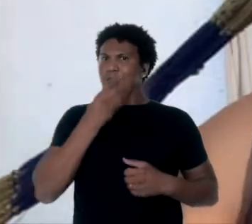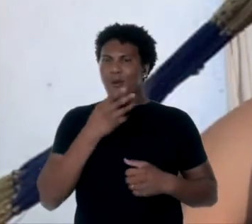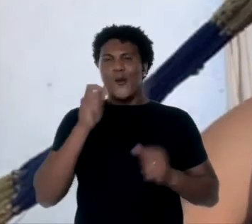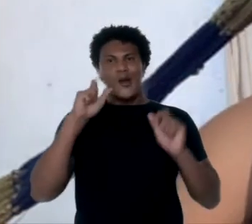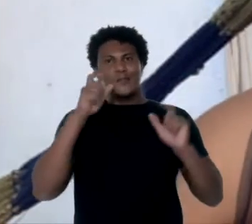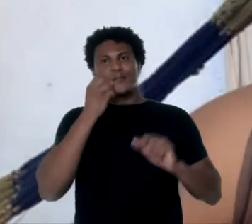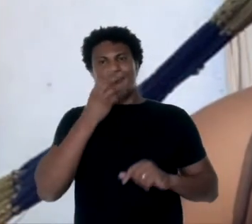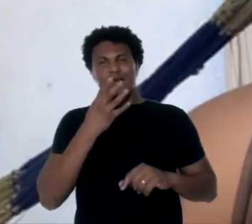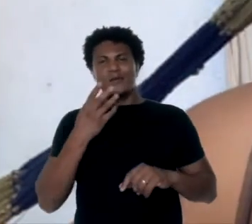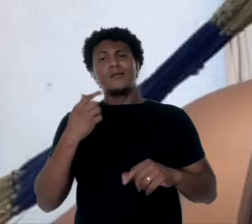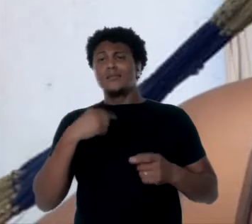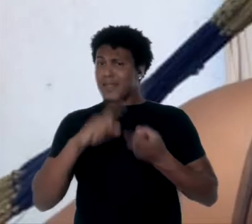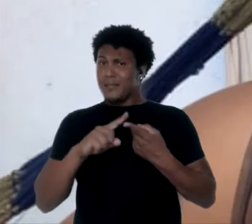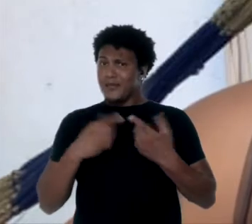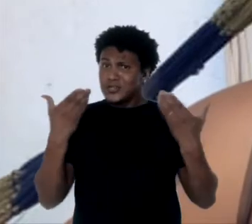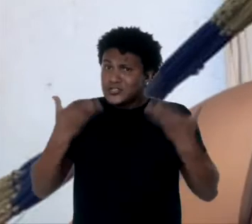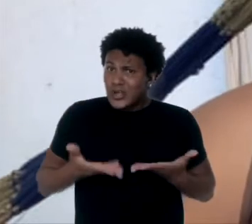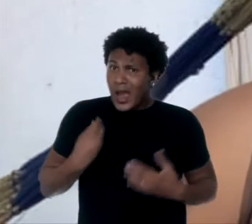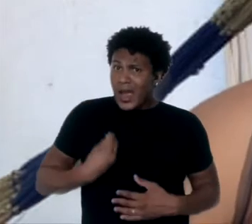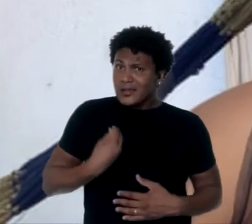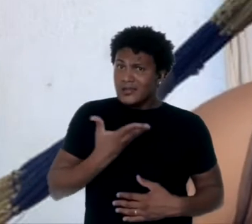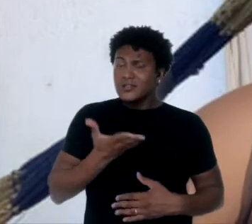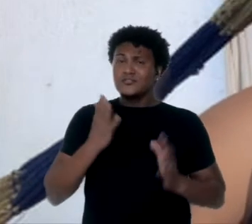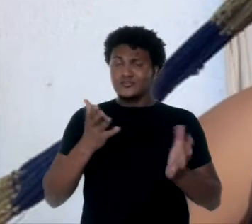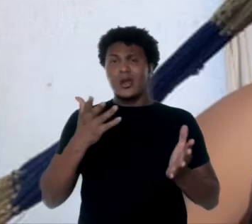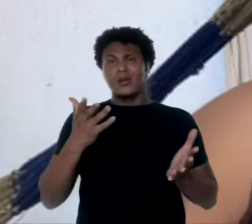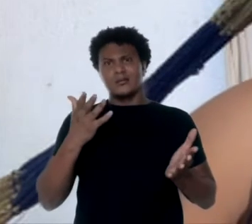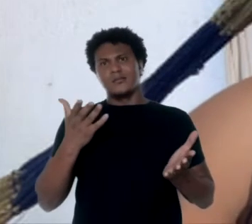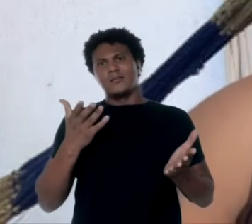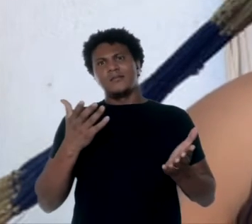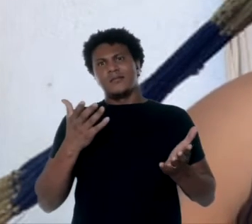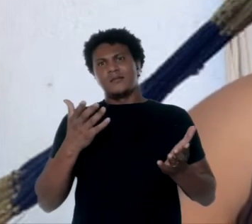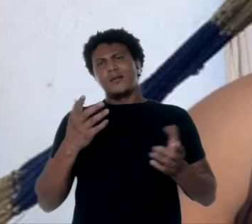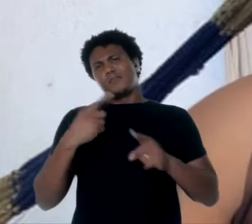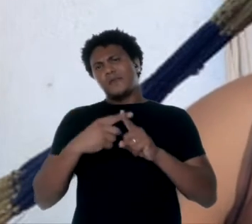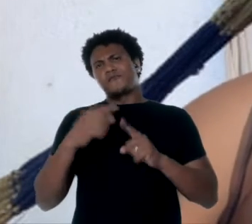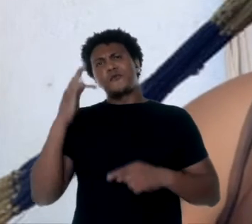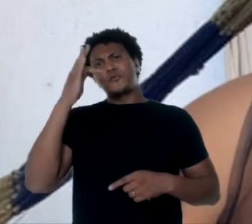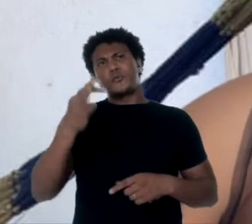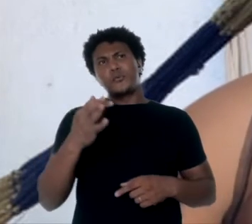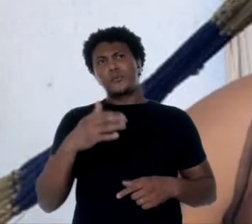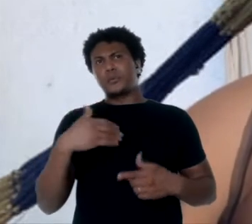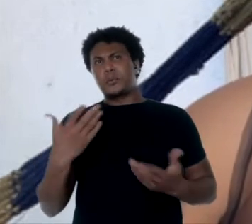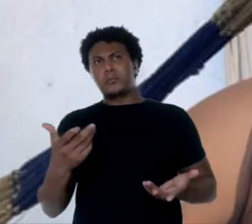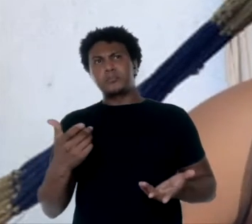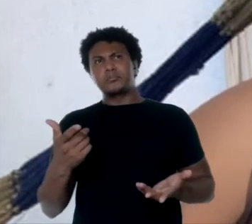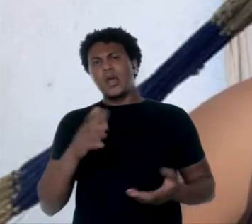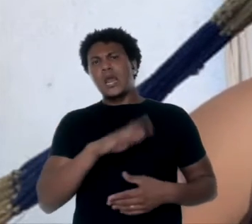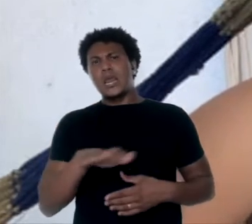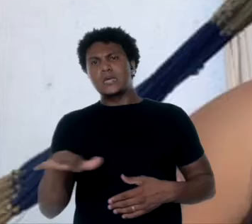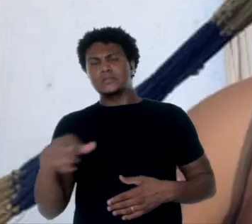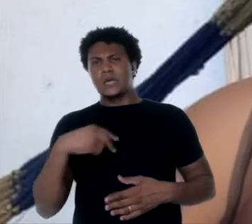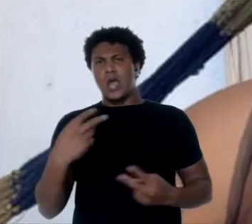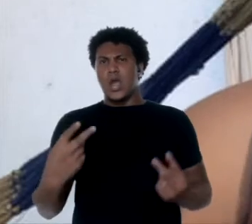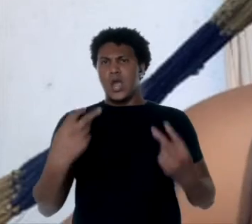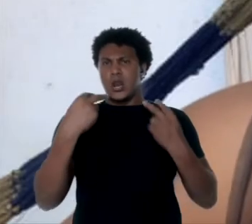estar aqui já é uma coisa muito grande também, porque eu sinto que se um dia alguma criança que